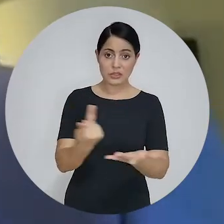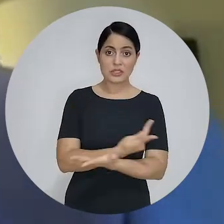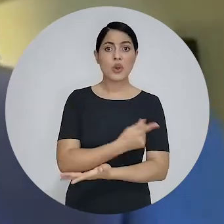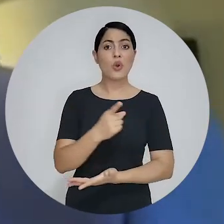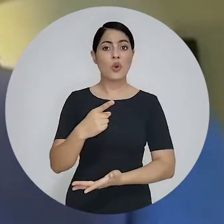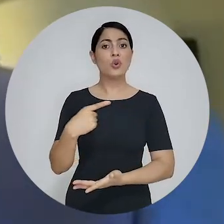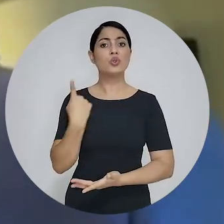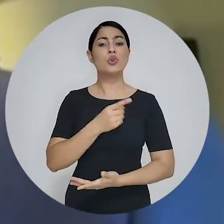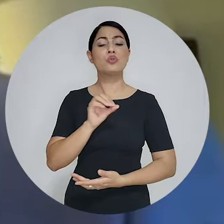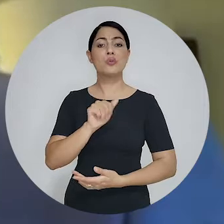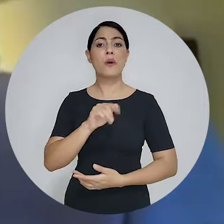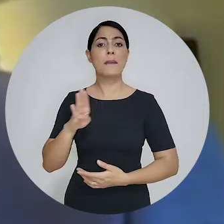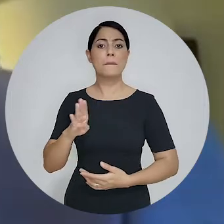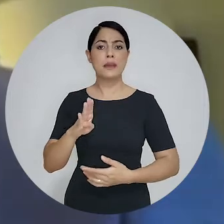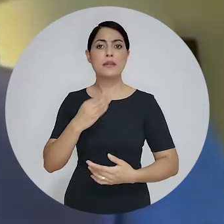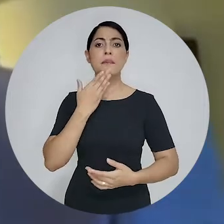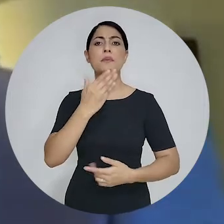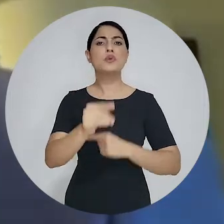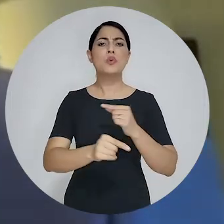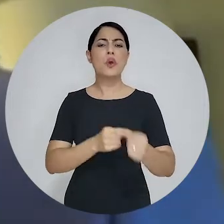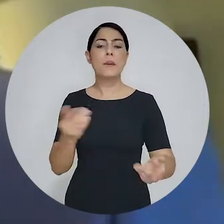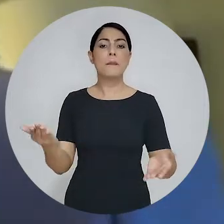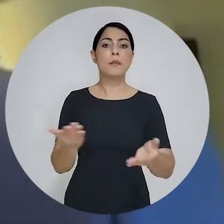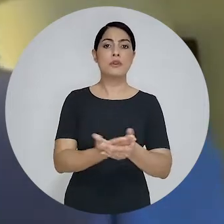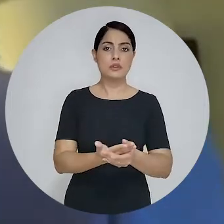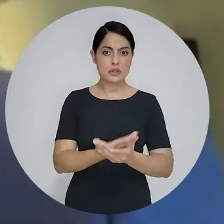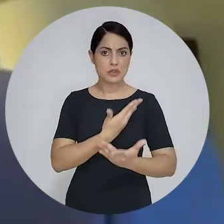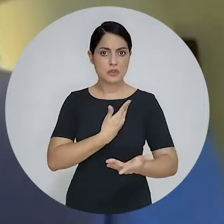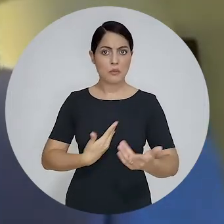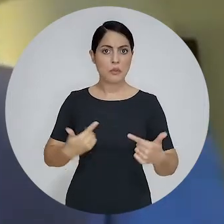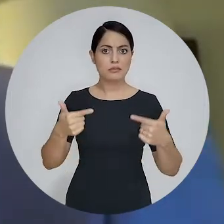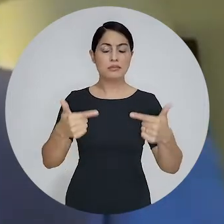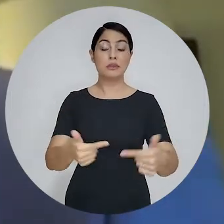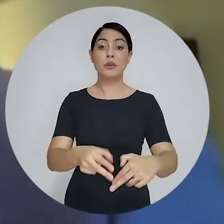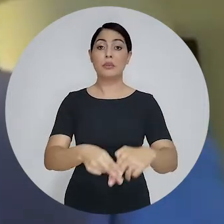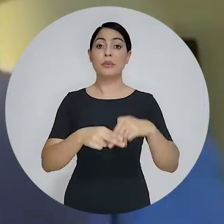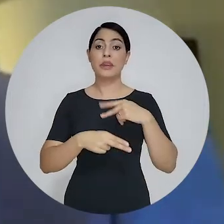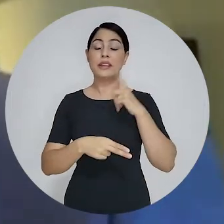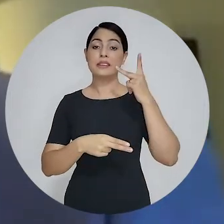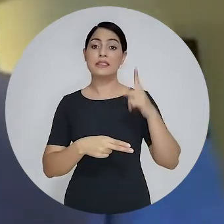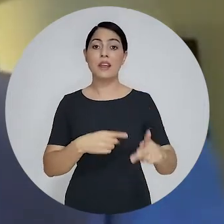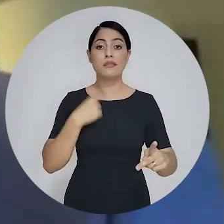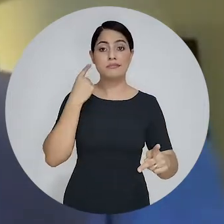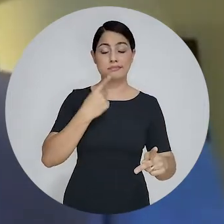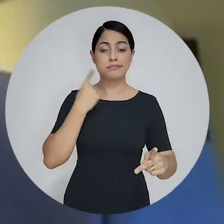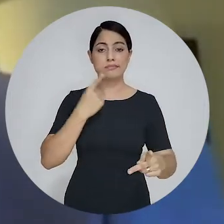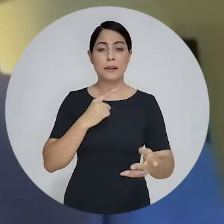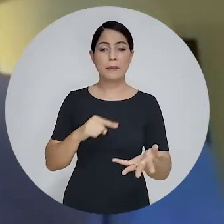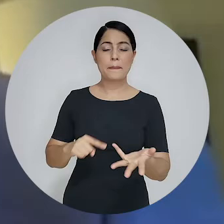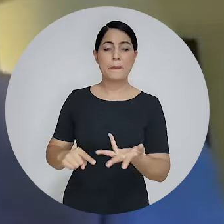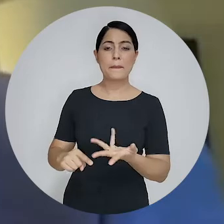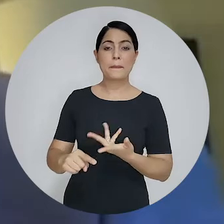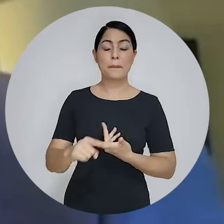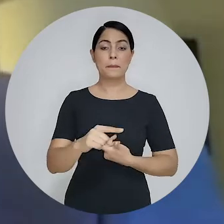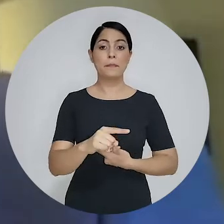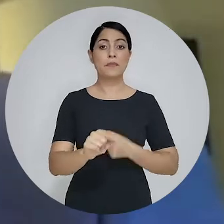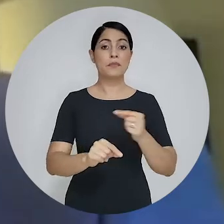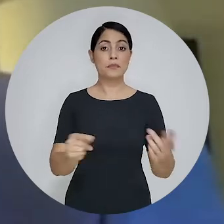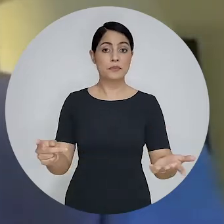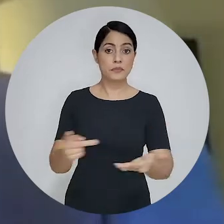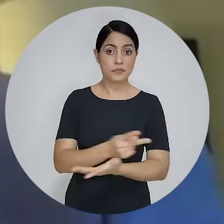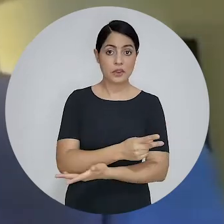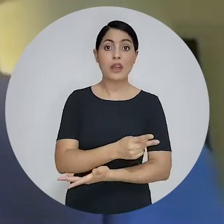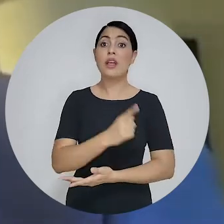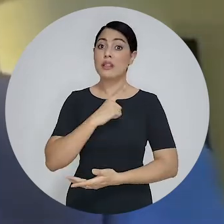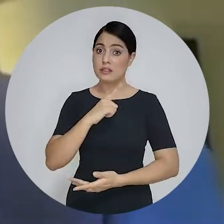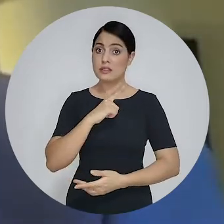virtude deste caso, a OAB ingressou com uma ação civil pública inédita, a fim de reparar os danos coletivos produzidos à advocacia